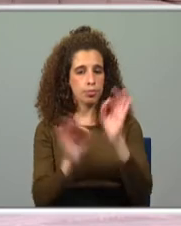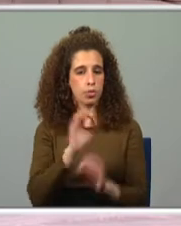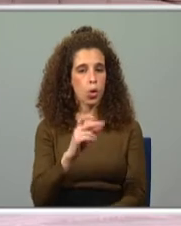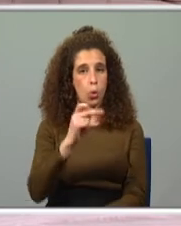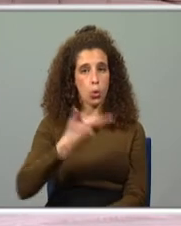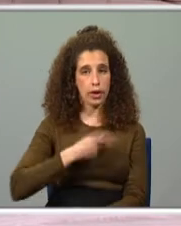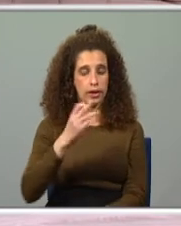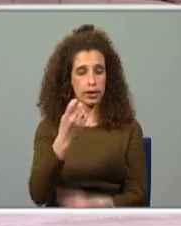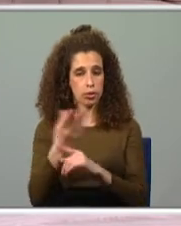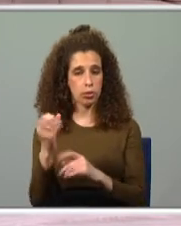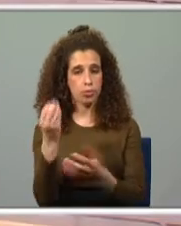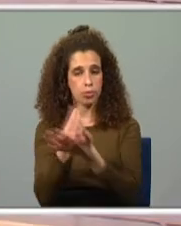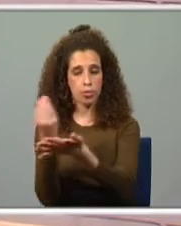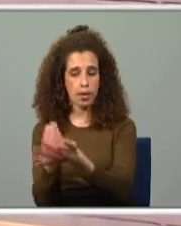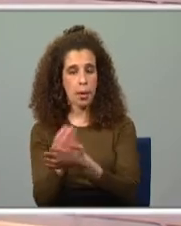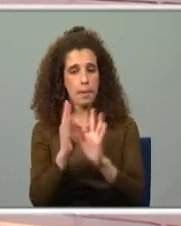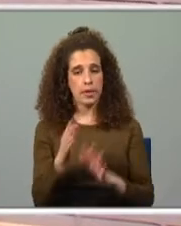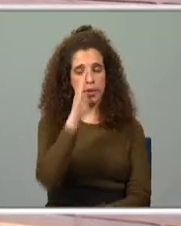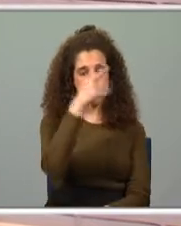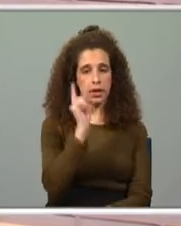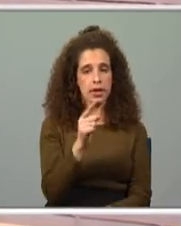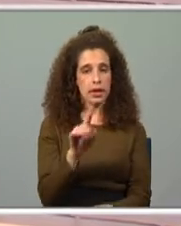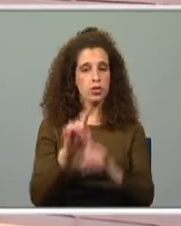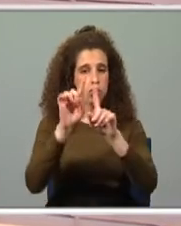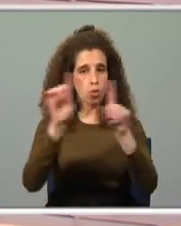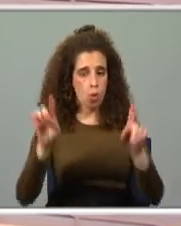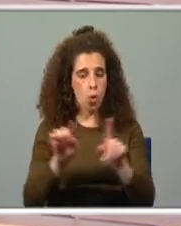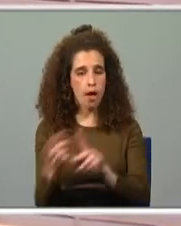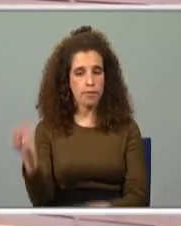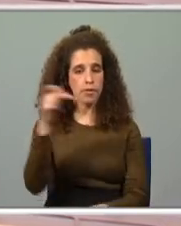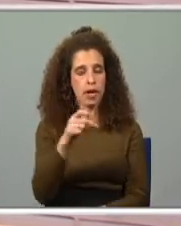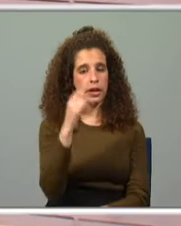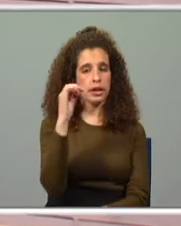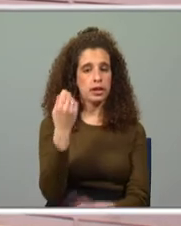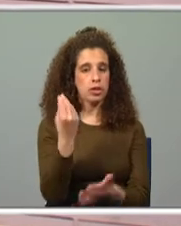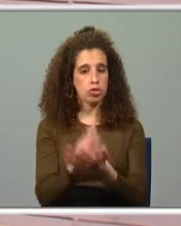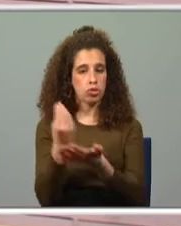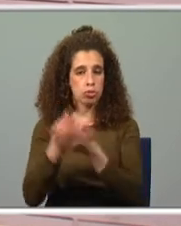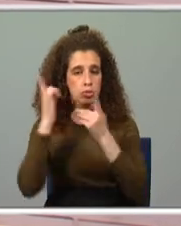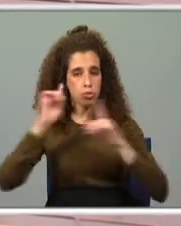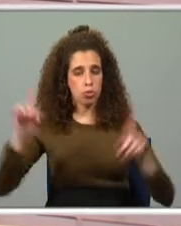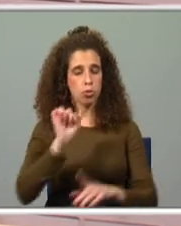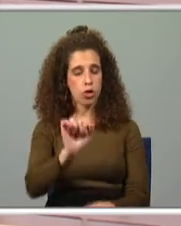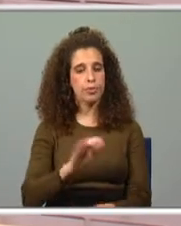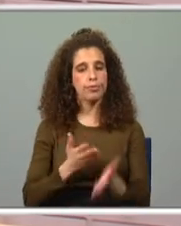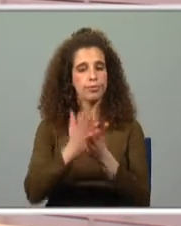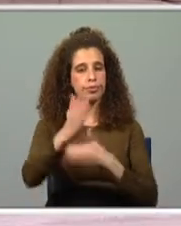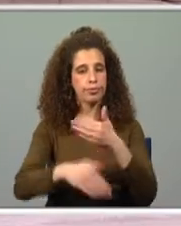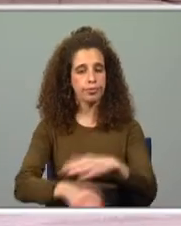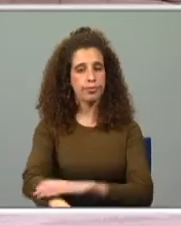que saber que neste quadro vão entrar estes instrumentos. Então vamos